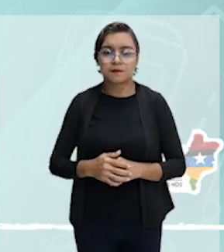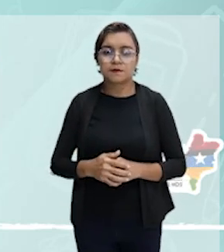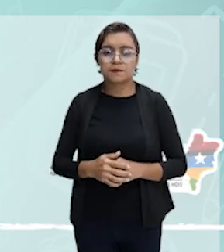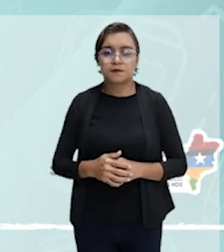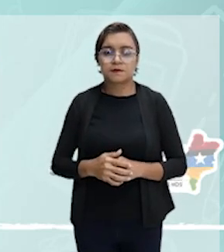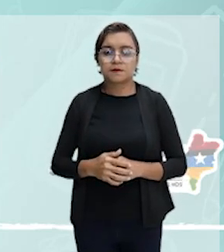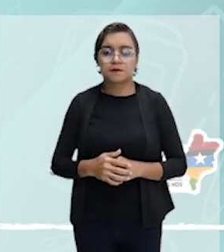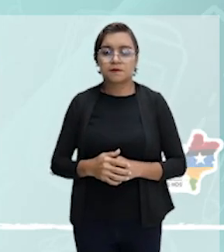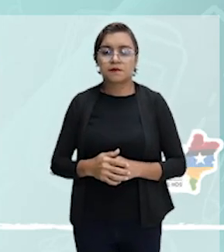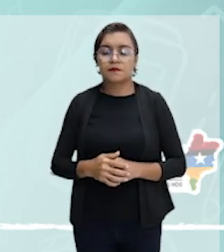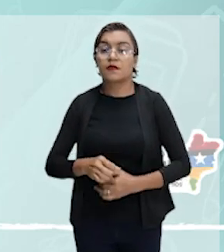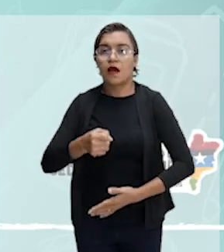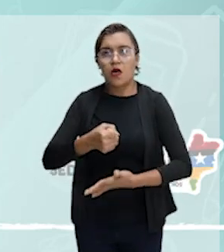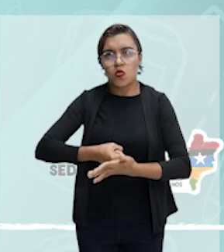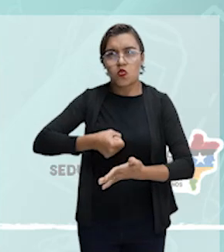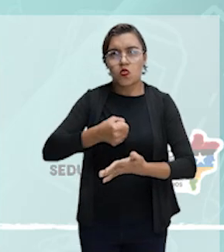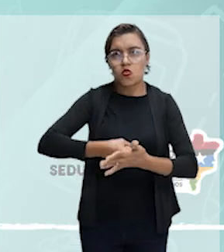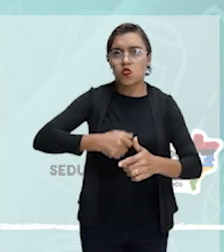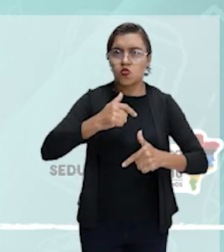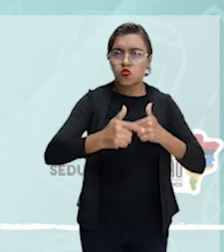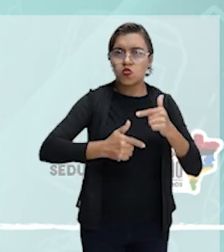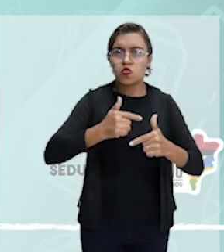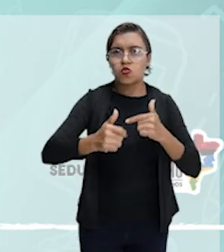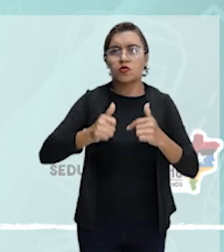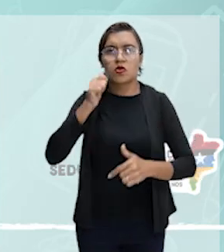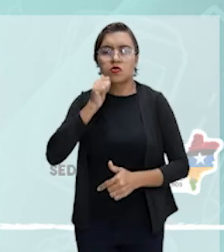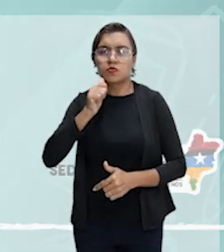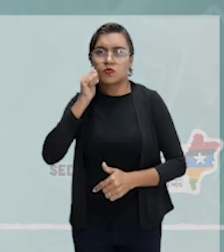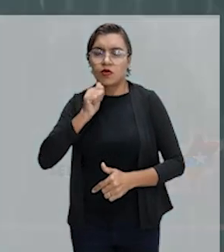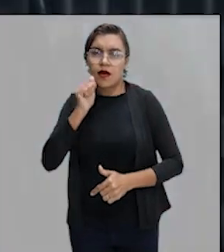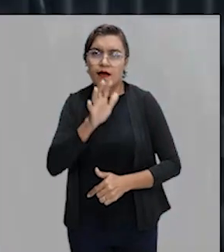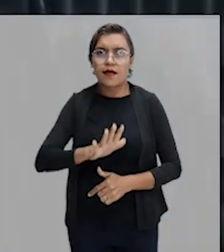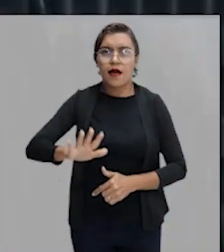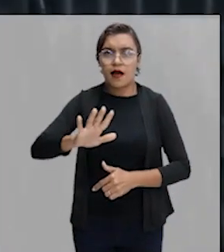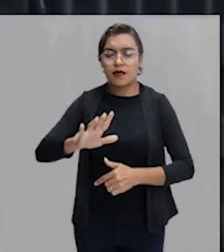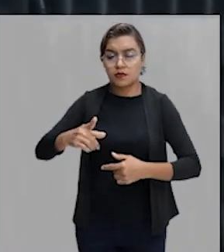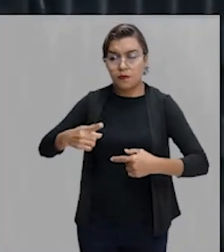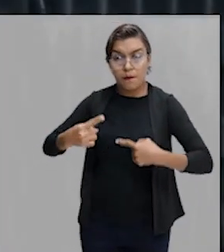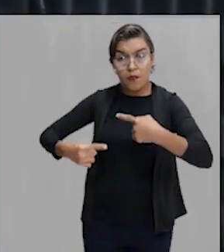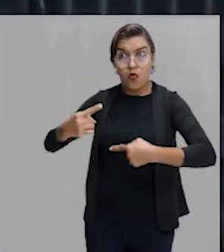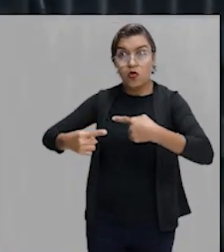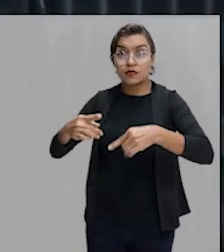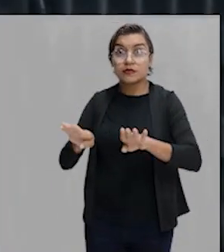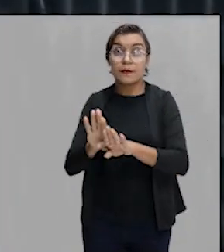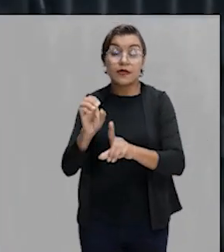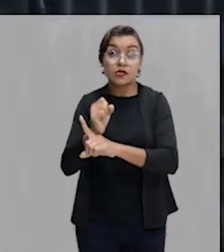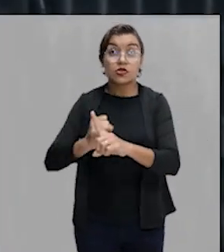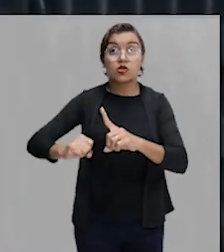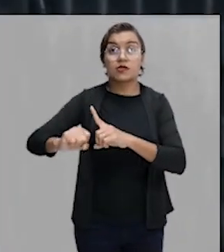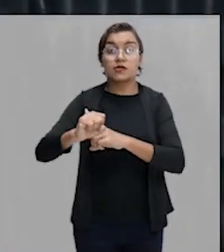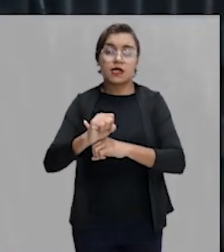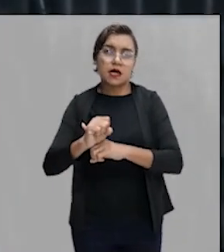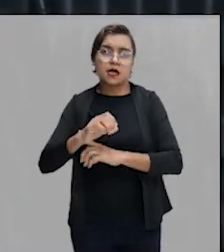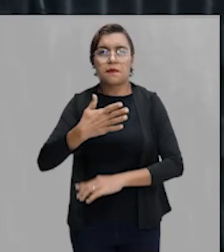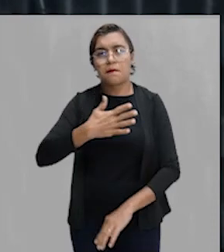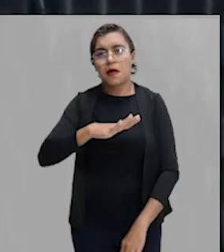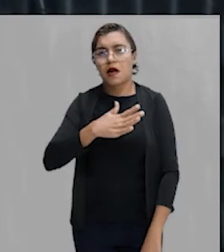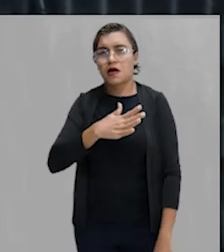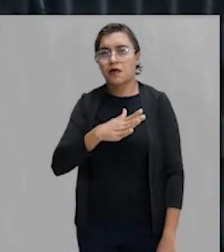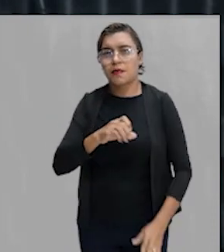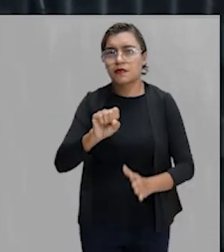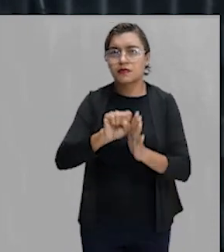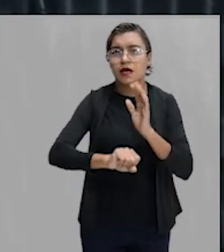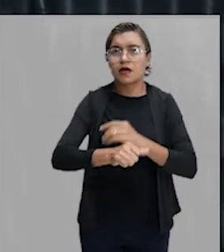onde a luta das mulheres era muito mais por direitos políticos e também sociais, que ali começa por volta do século